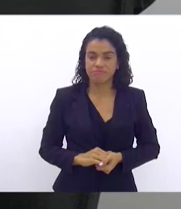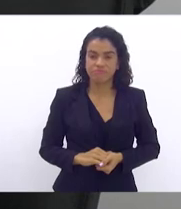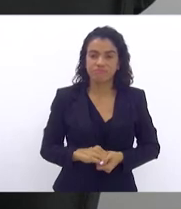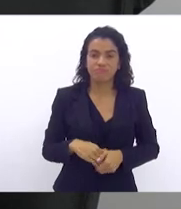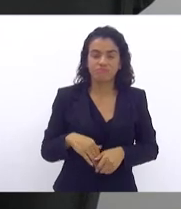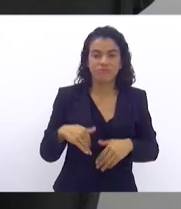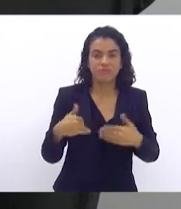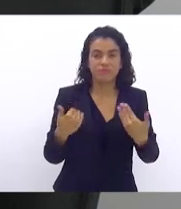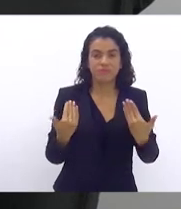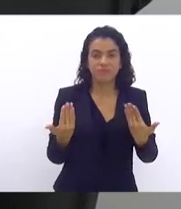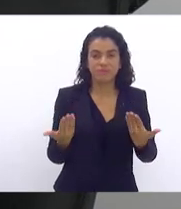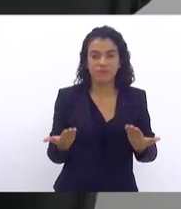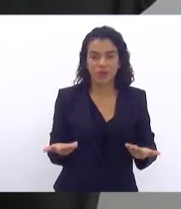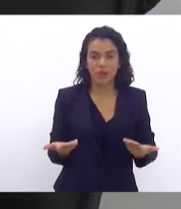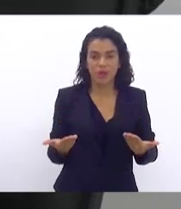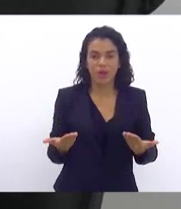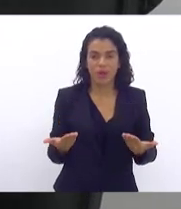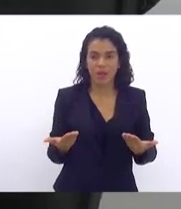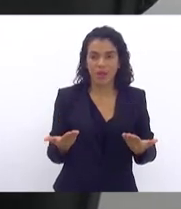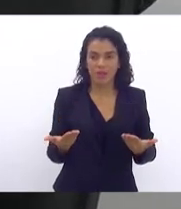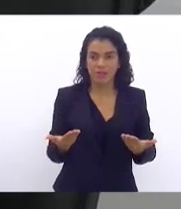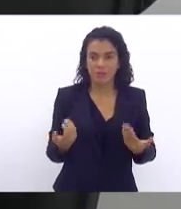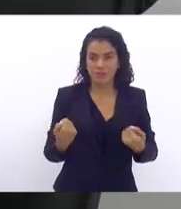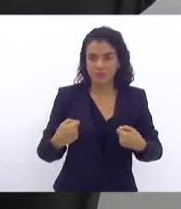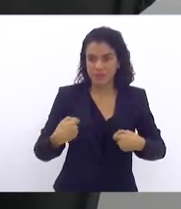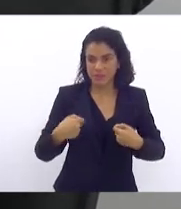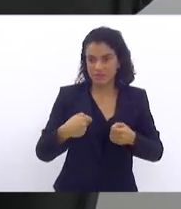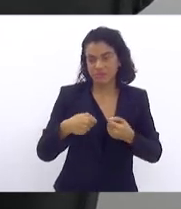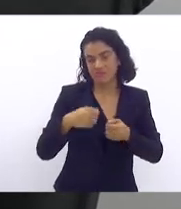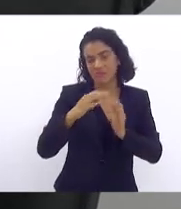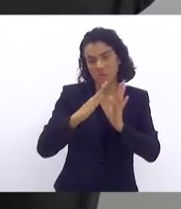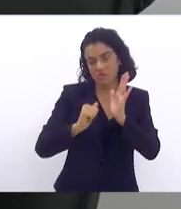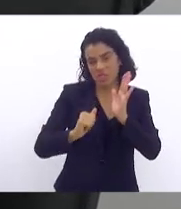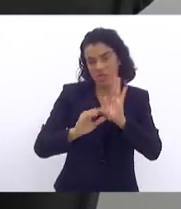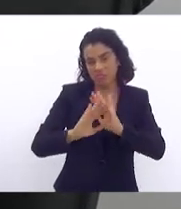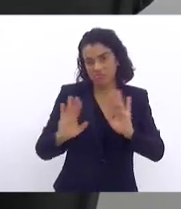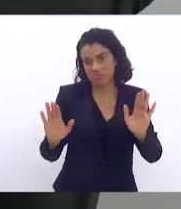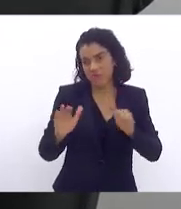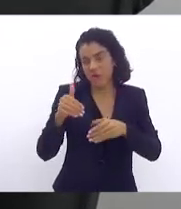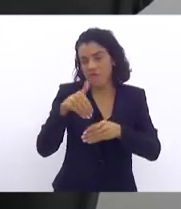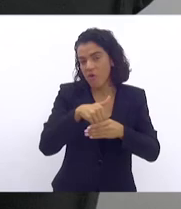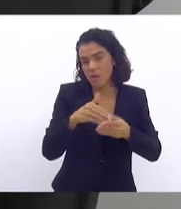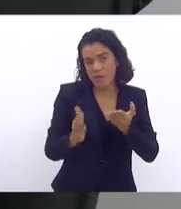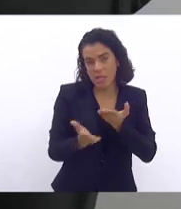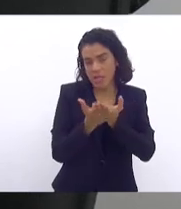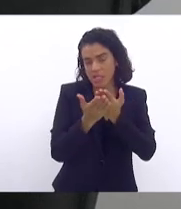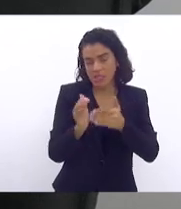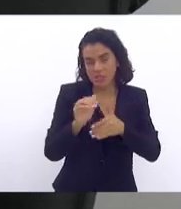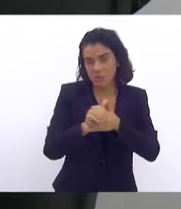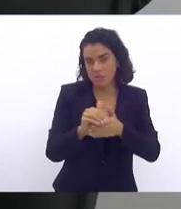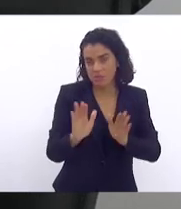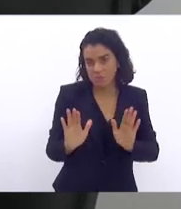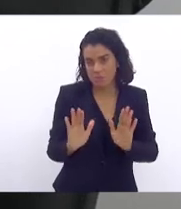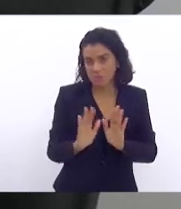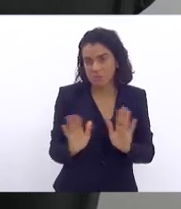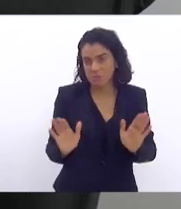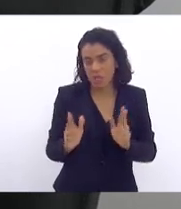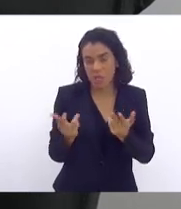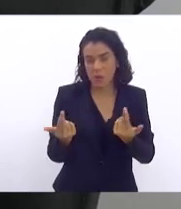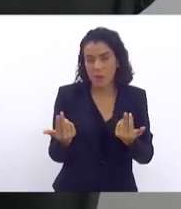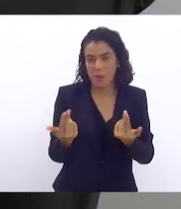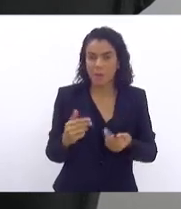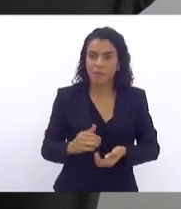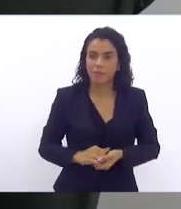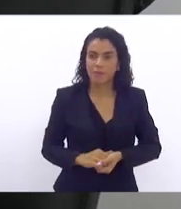Então a gente tem que superar a matéria. Vamos superar a matéria, de qualquer forma, votar pela anexação. Ele abrindo mão, anexando, vai dar no mesmo,